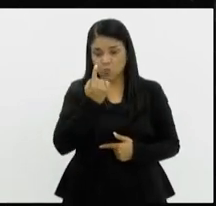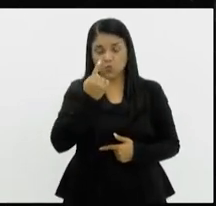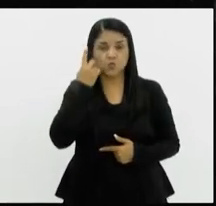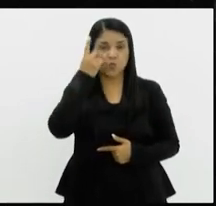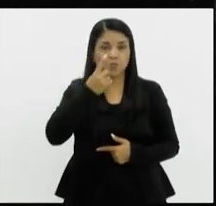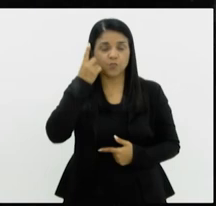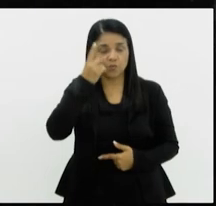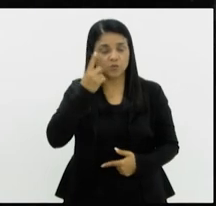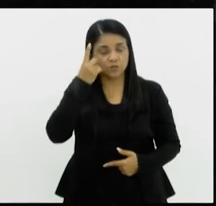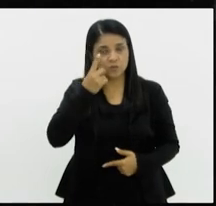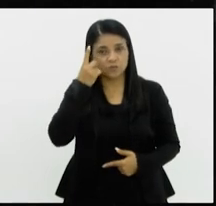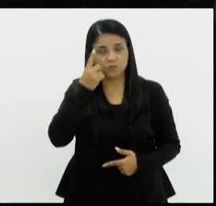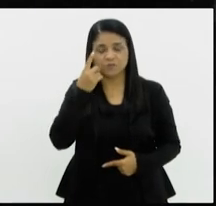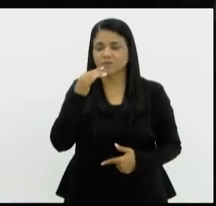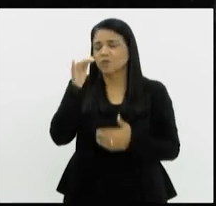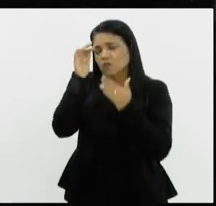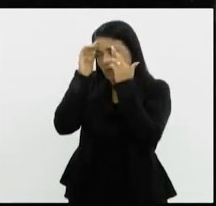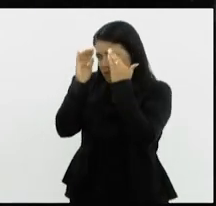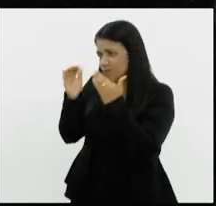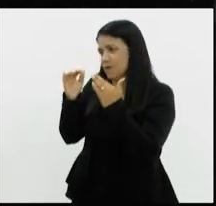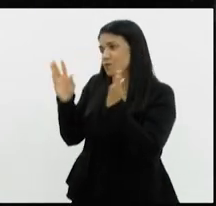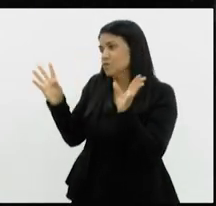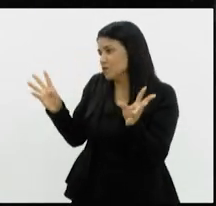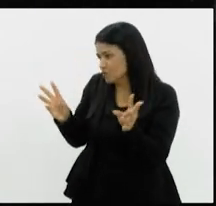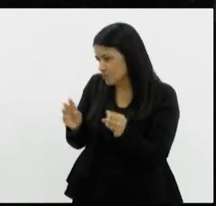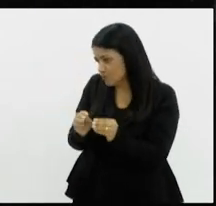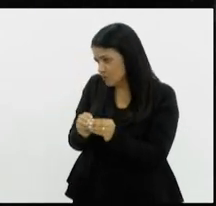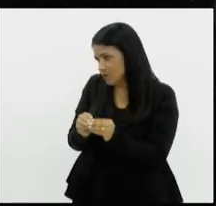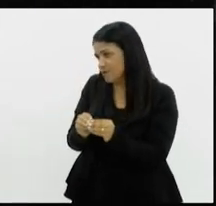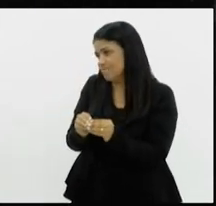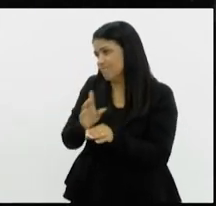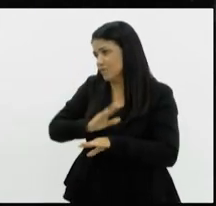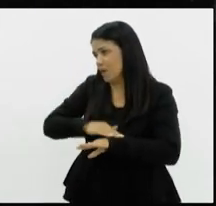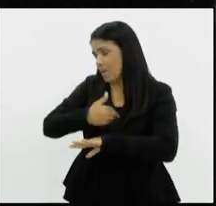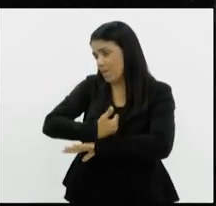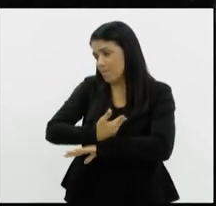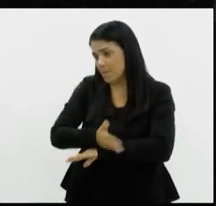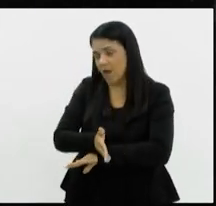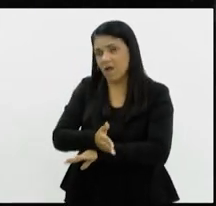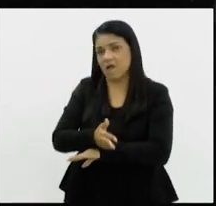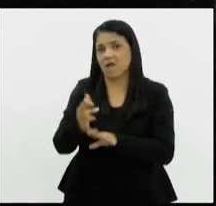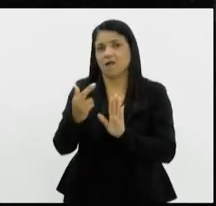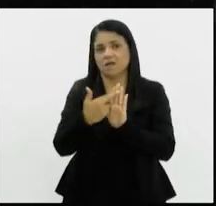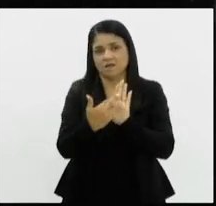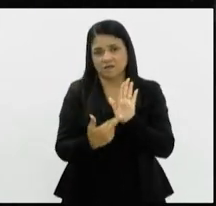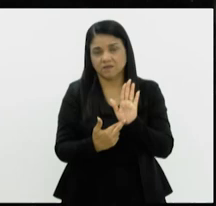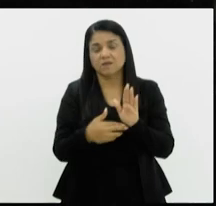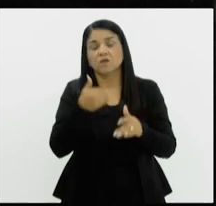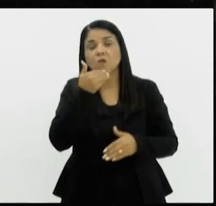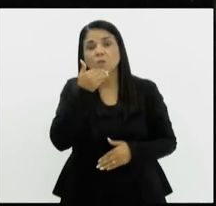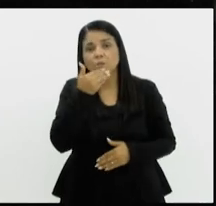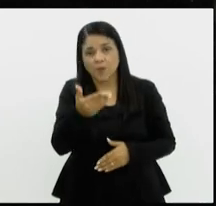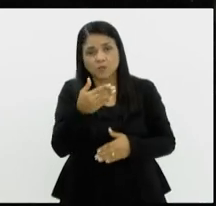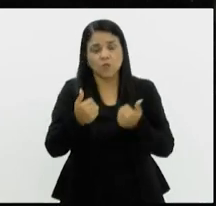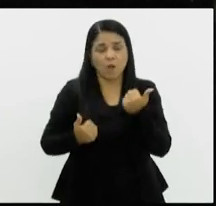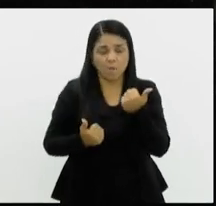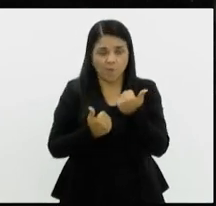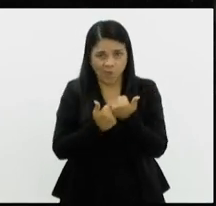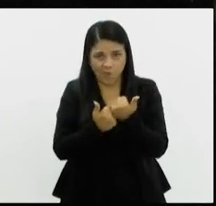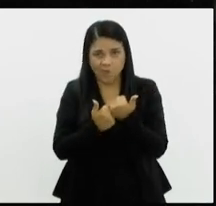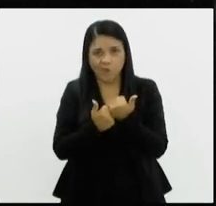Deputado concluir com todo respeito nós já passamos do temp regimental mas eu peço o apoio de